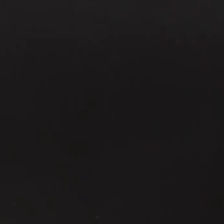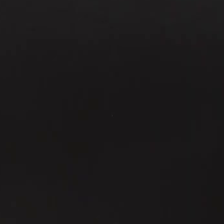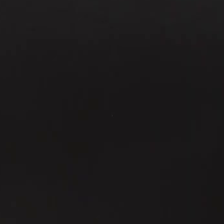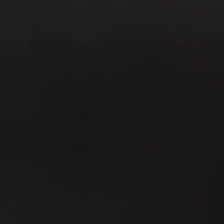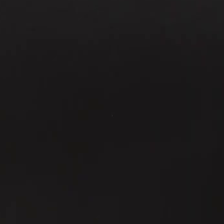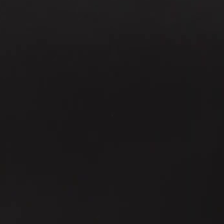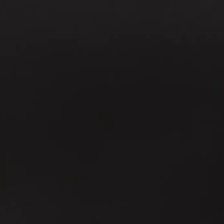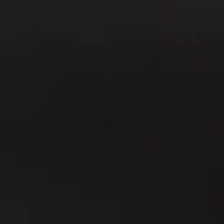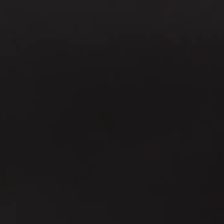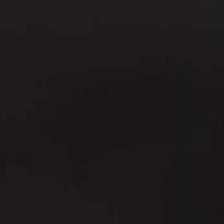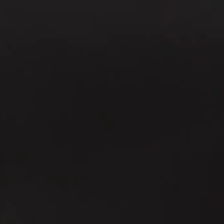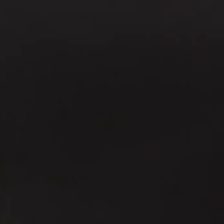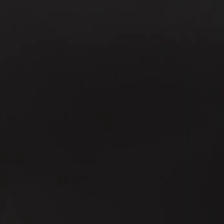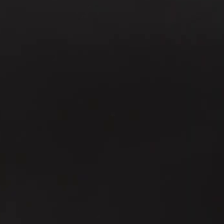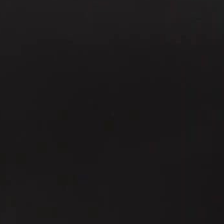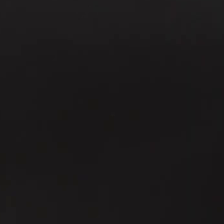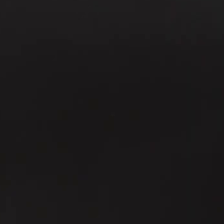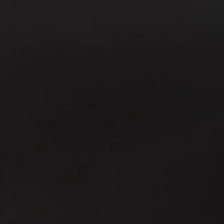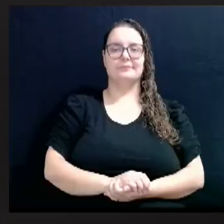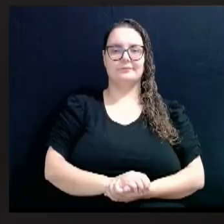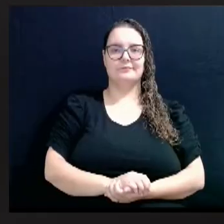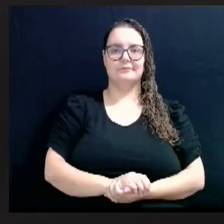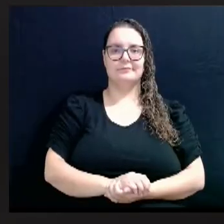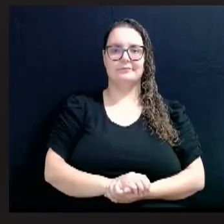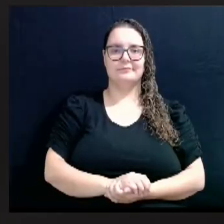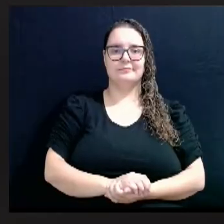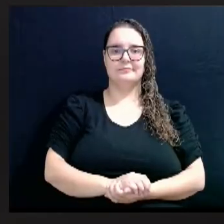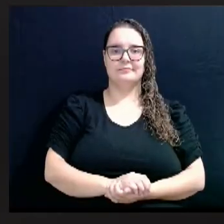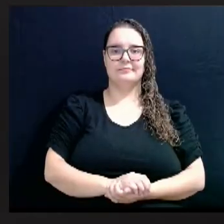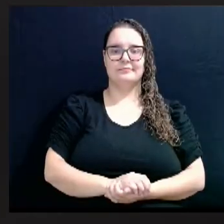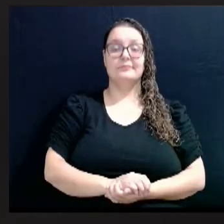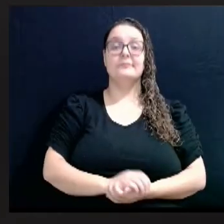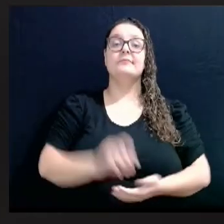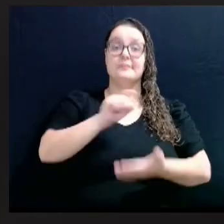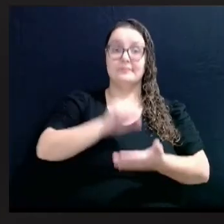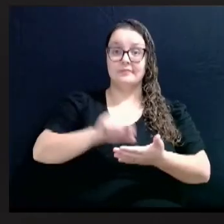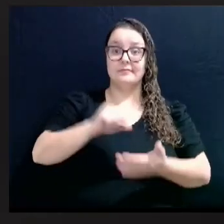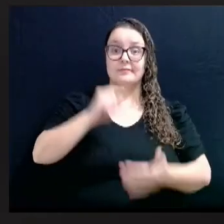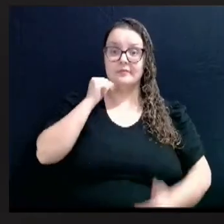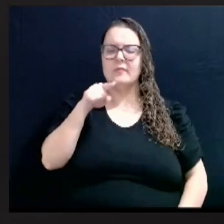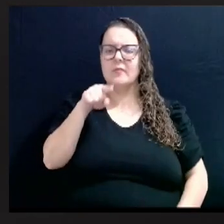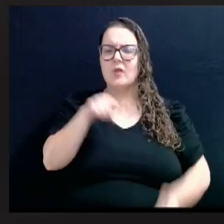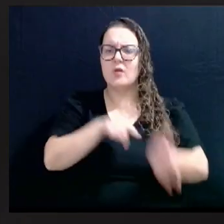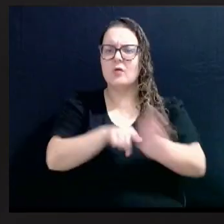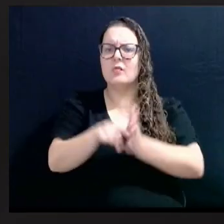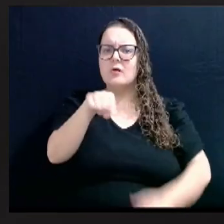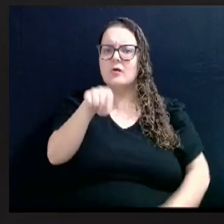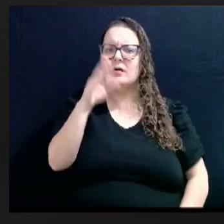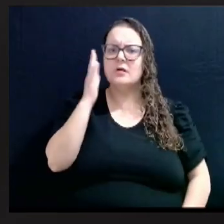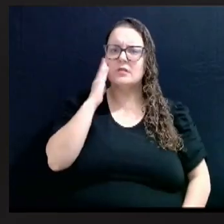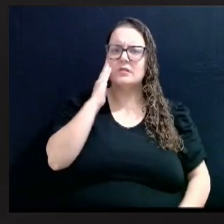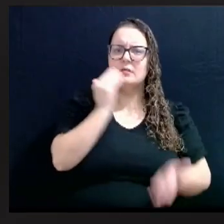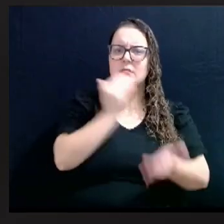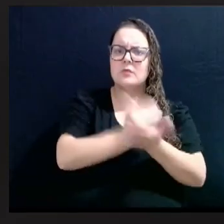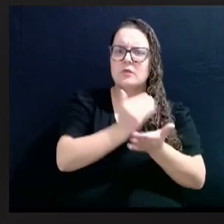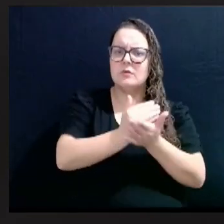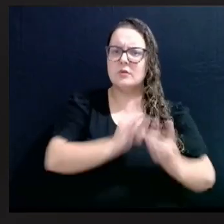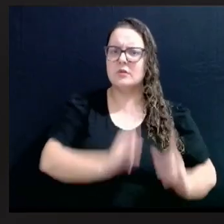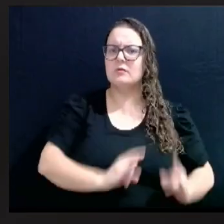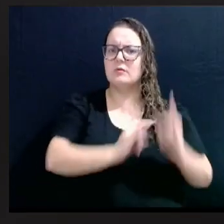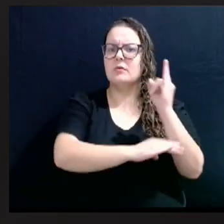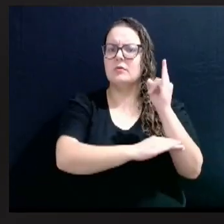Tá no ar mais um Na Ponta do Lápis e deixa eu perguntar para vocês. Vocês sabem financiar um apartamento? Não